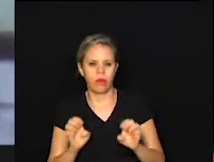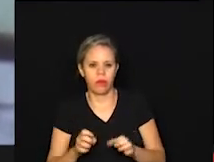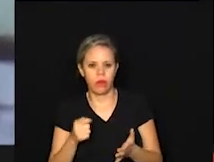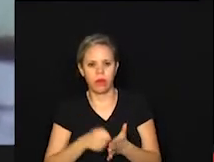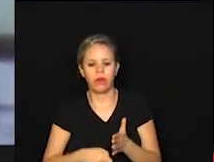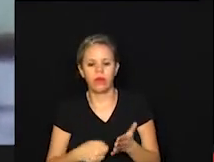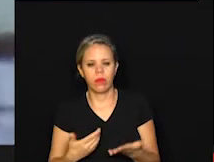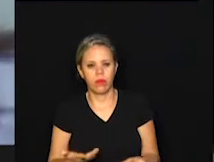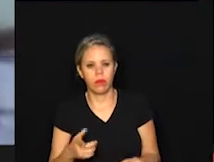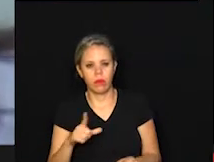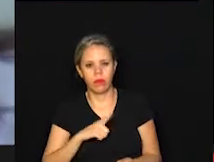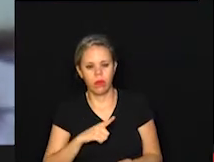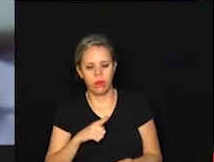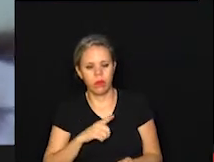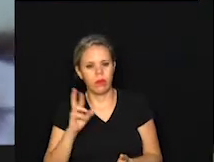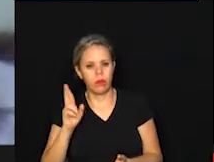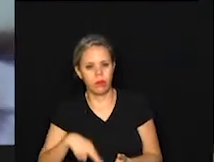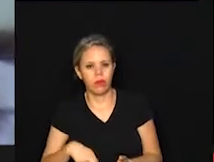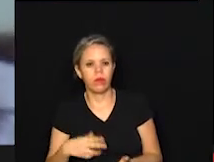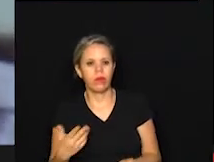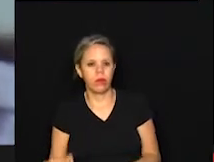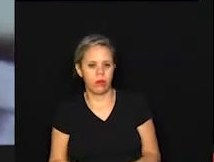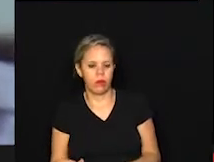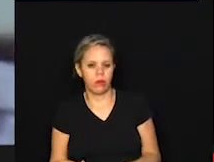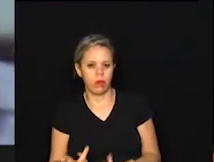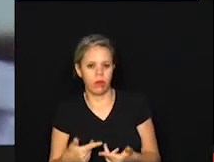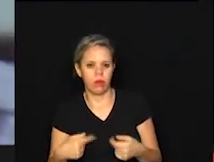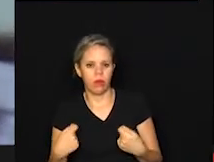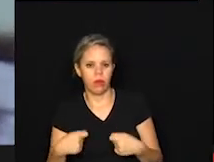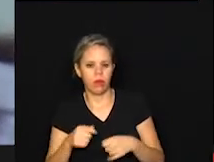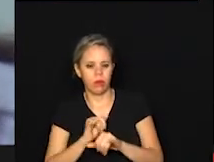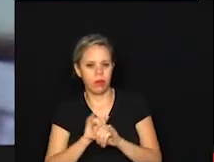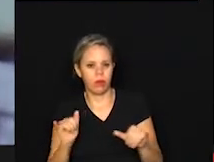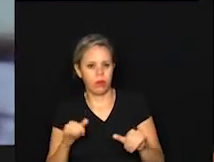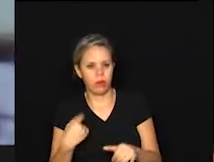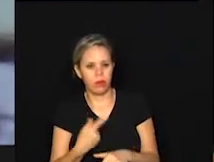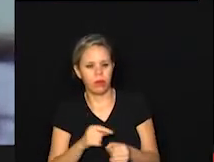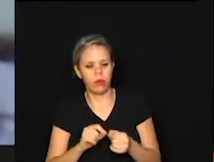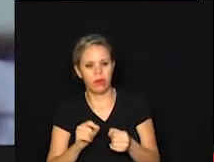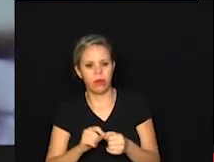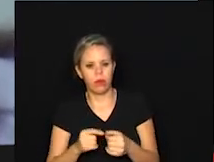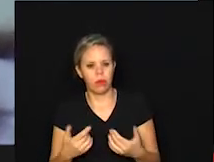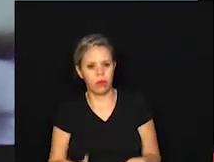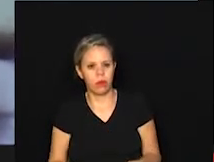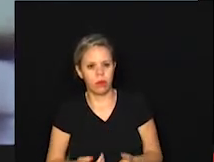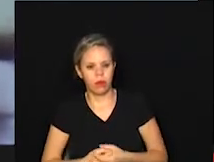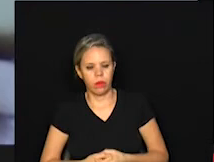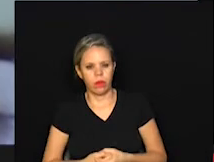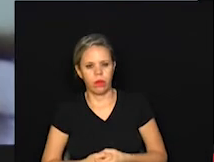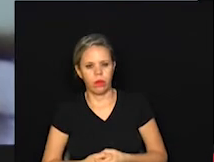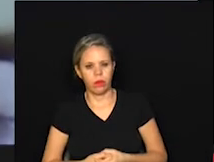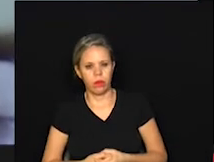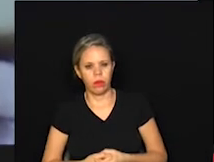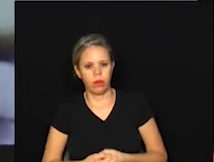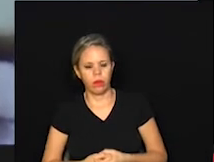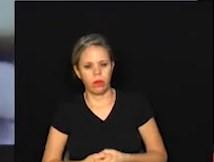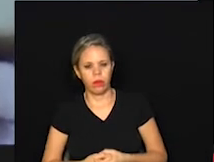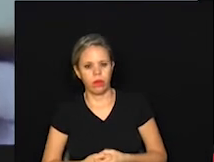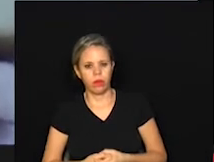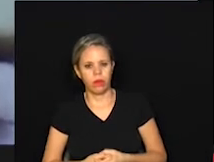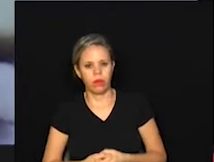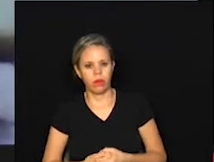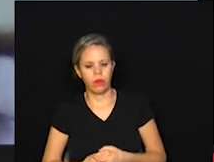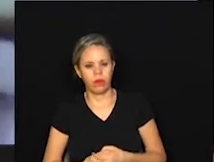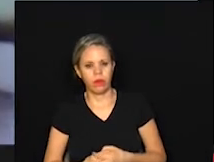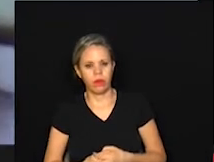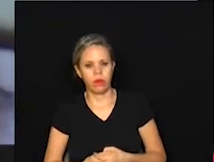políticas. Então, você tem razão, é algo que precisa ser divulgado e que nós o faremos. E aí, a Isabel falou